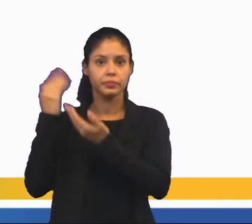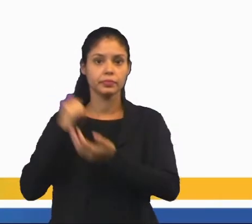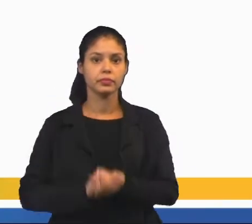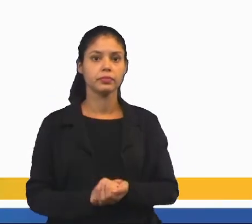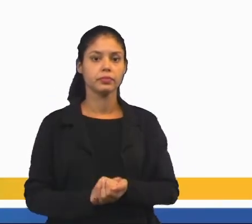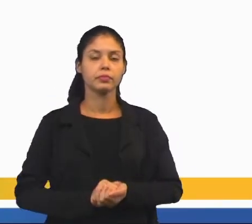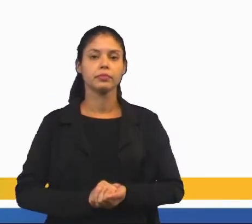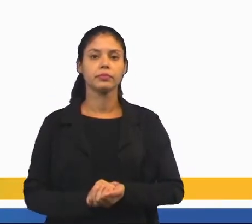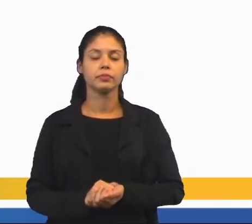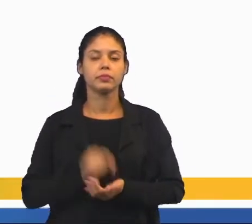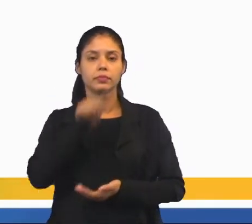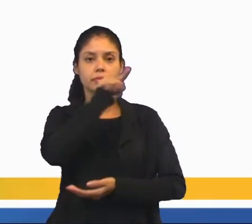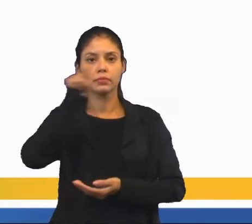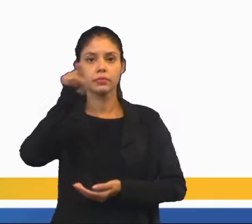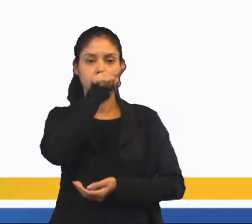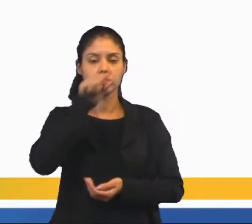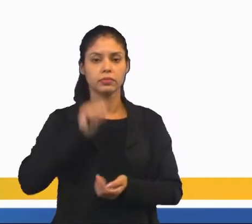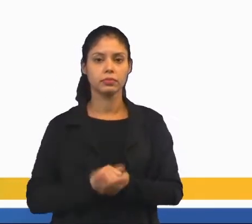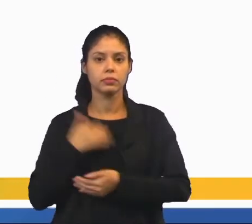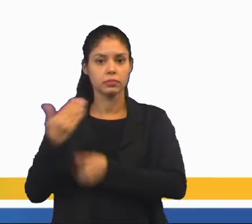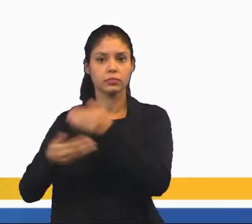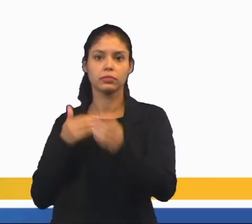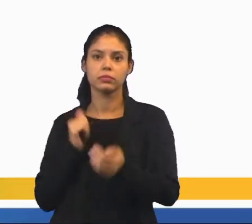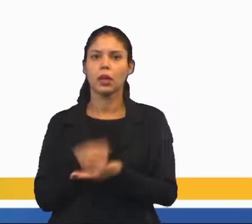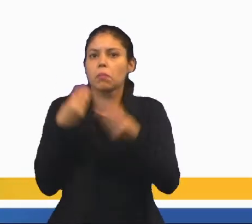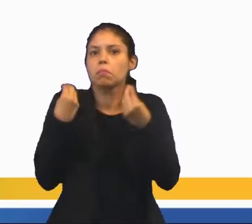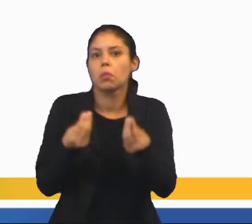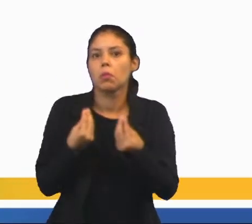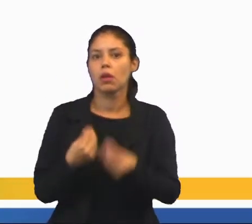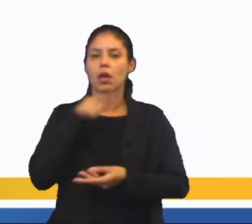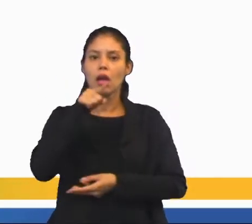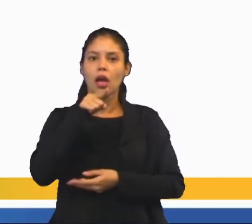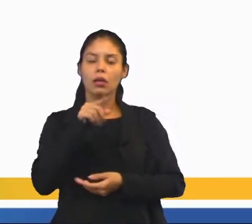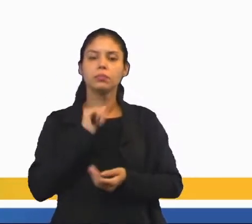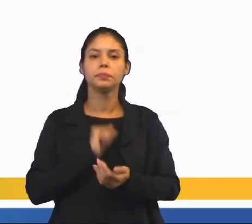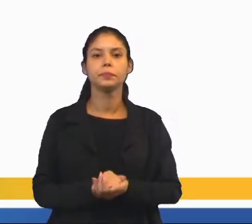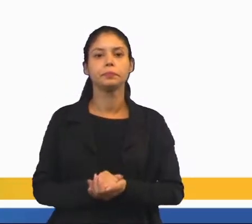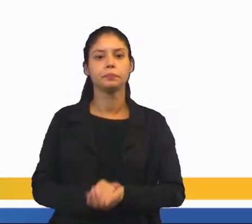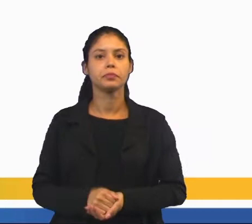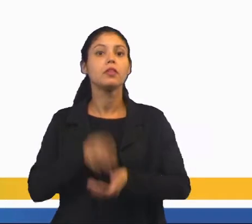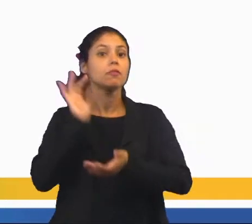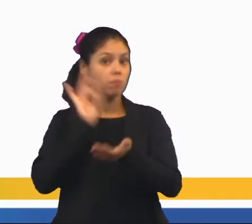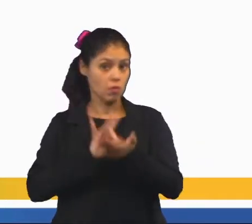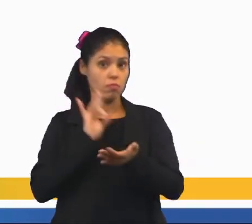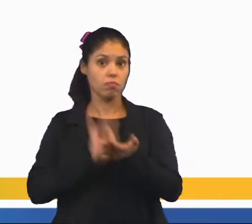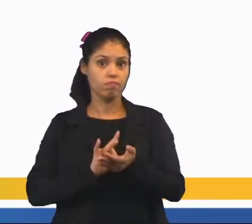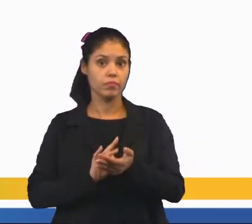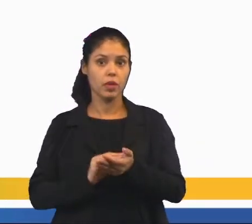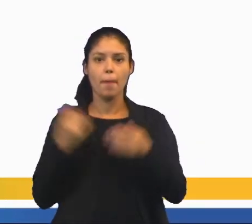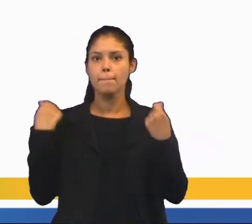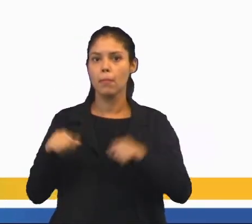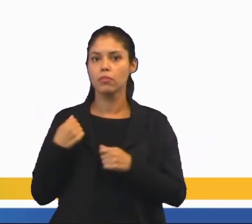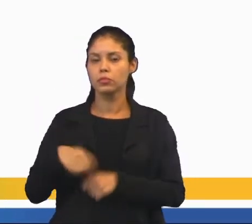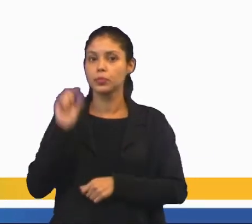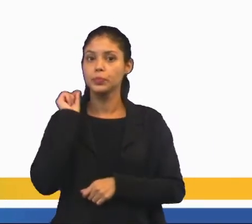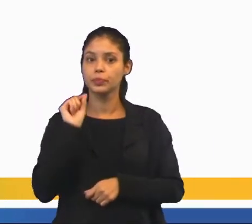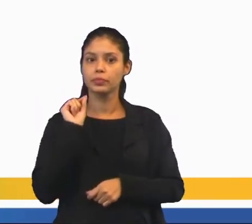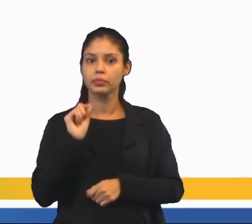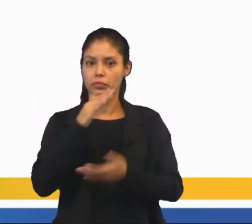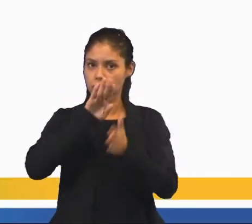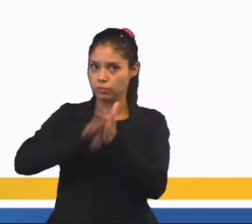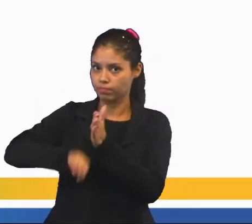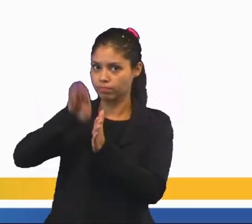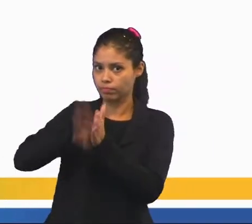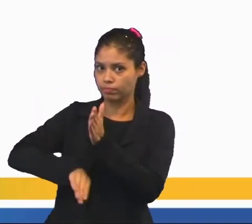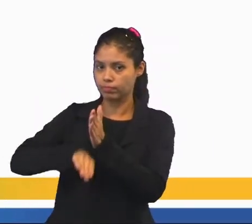Eu deixei lá, ó, grifada a palavrinha processados. Para que essa afirmativa fosse verdadeira, nós precisaríamos